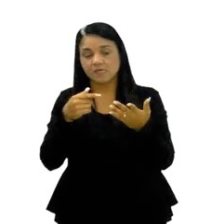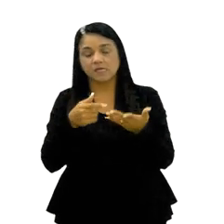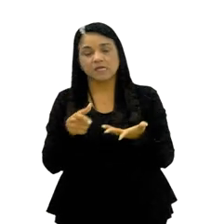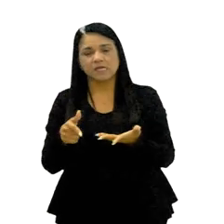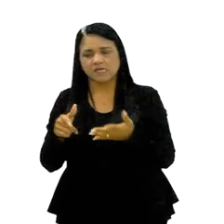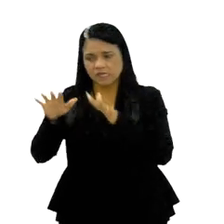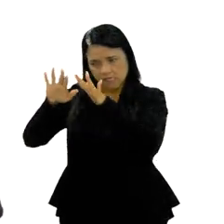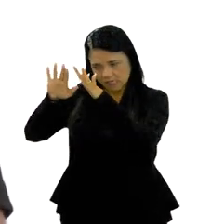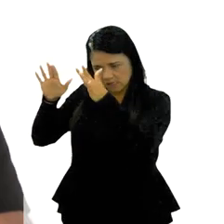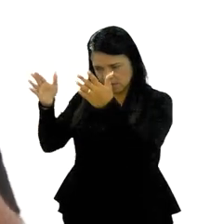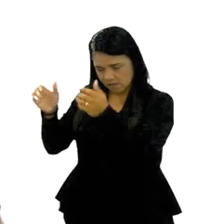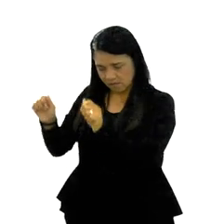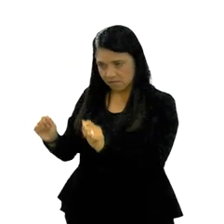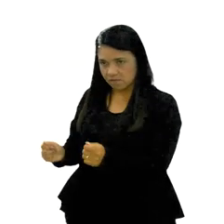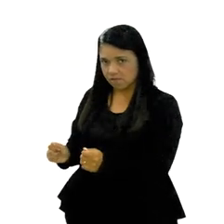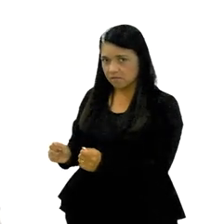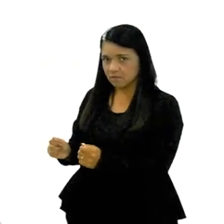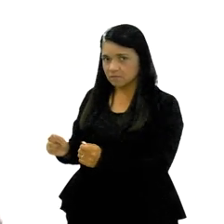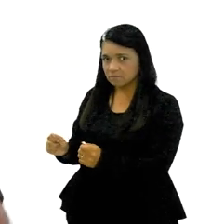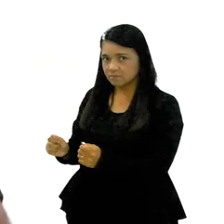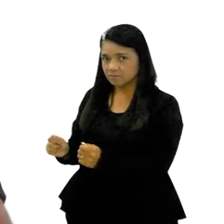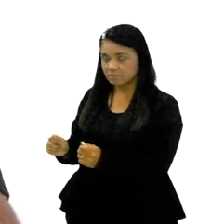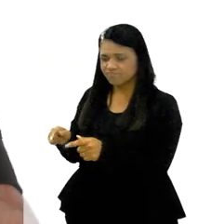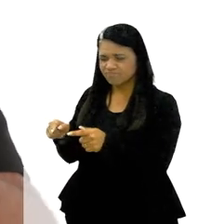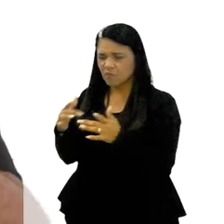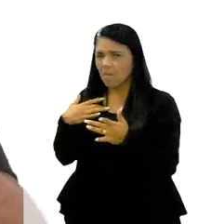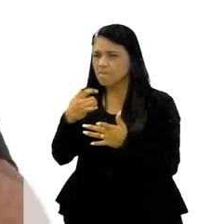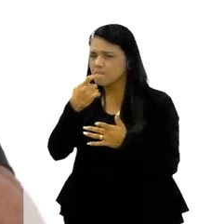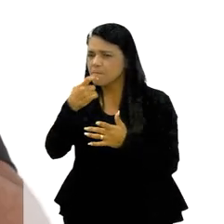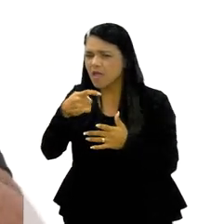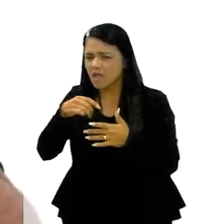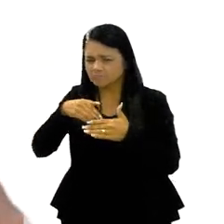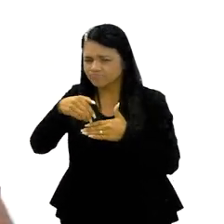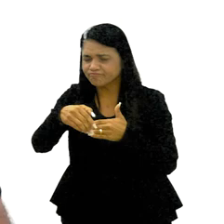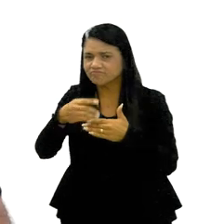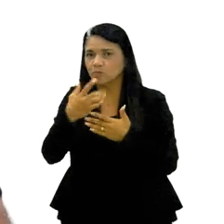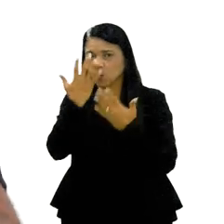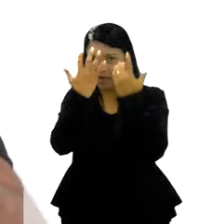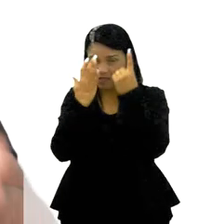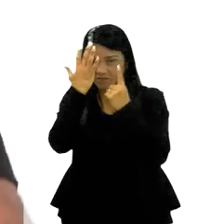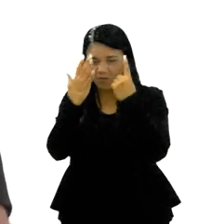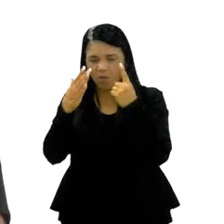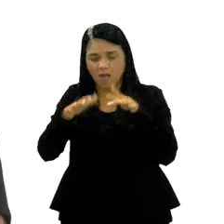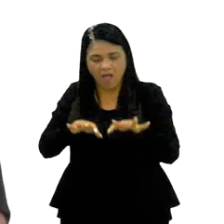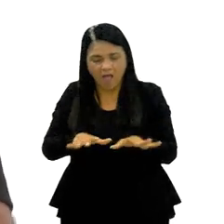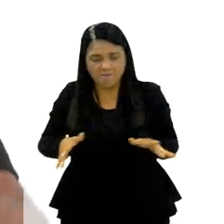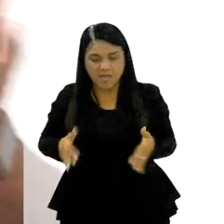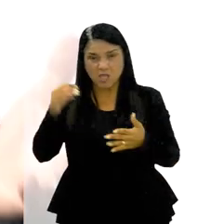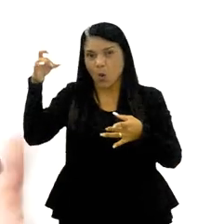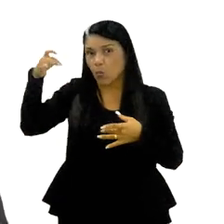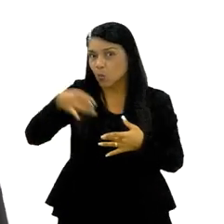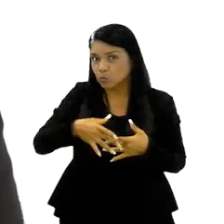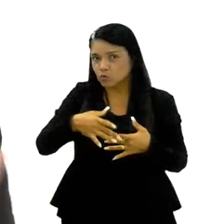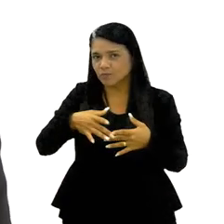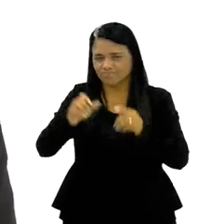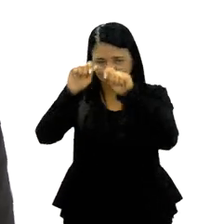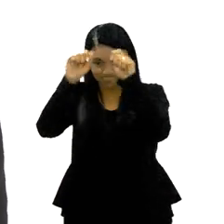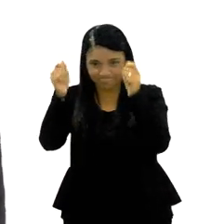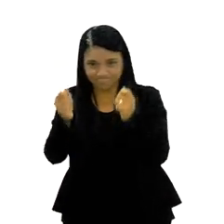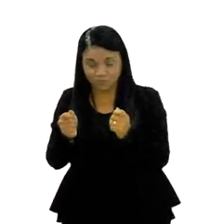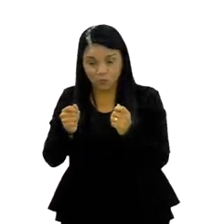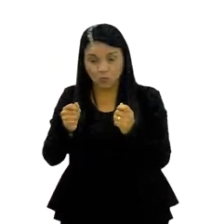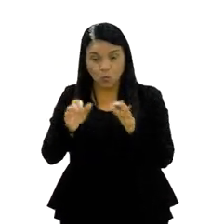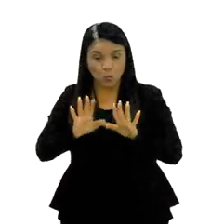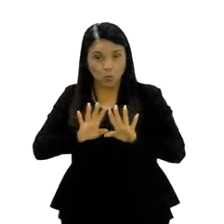reprodução. Durante a reprodução, devido a reprodução, ela foi muito próximo já do carnaval, né? Porque a baiana fica sempre um pouco por último e